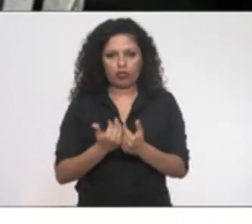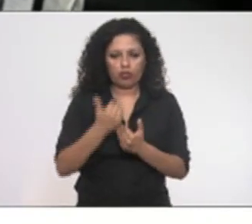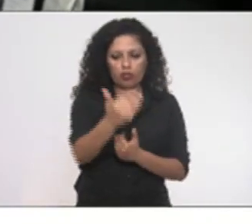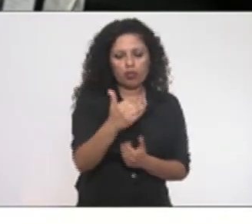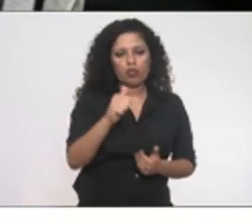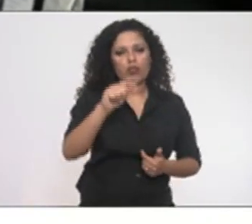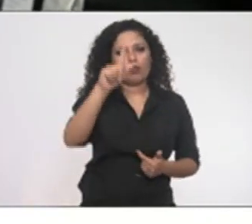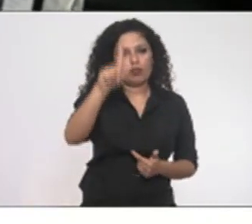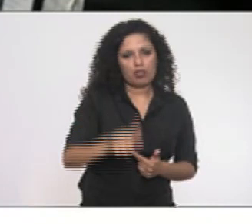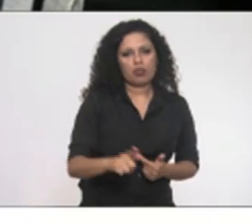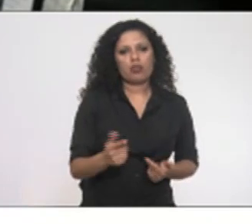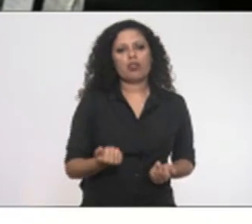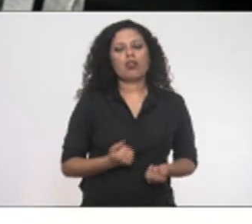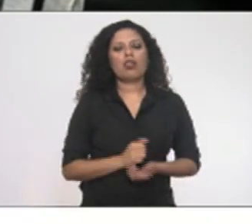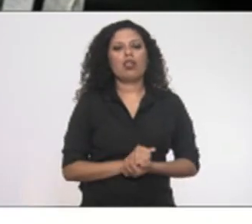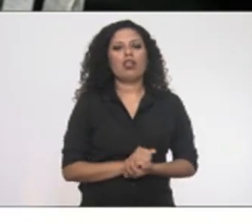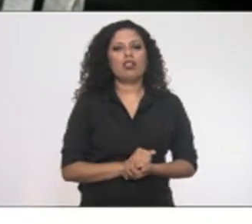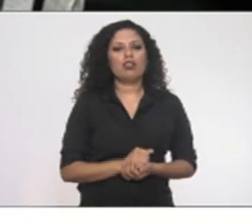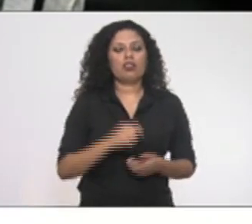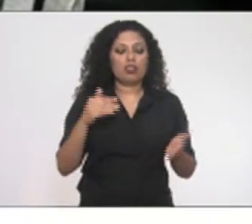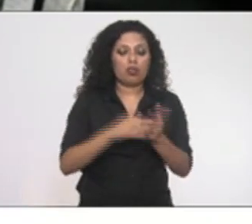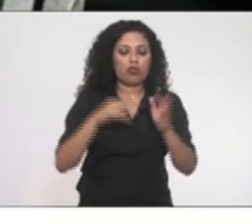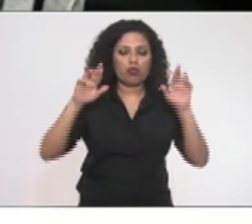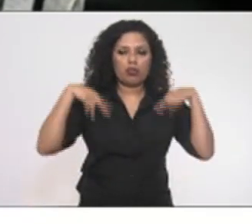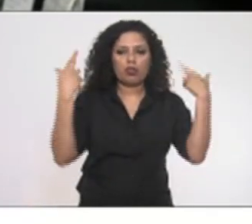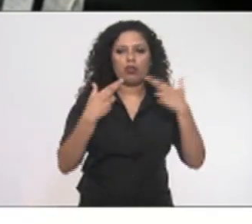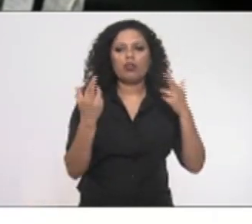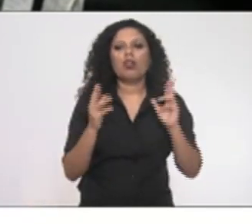cronograma que eles nos informaram na última reunião.